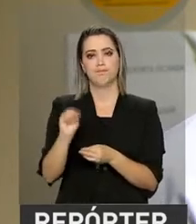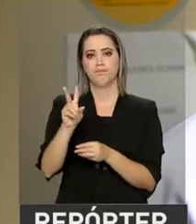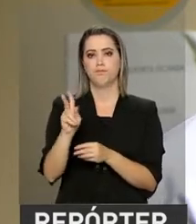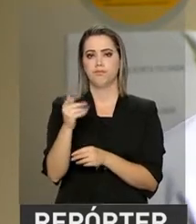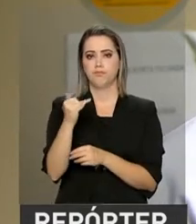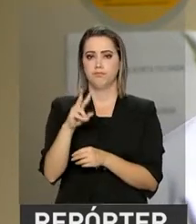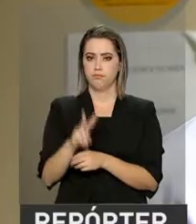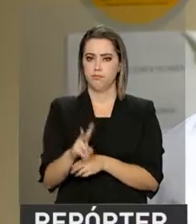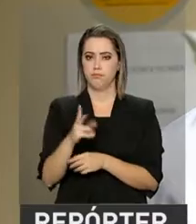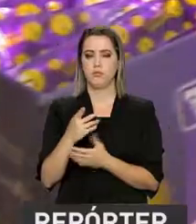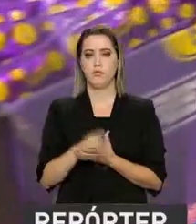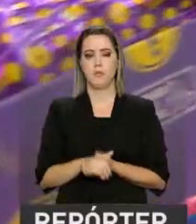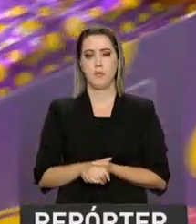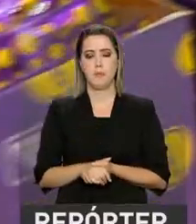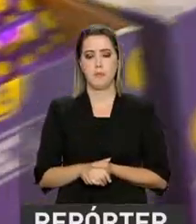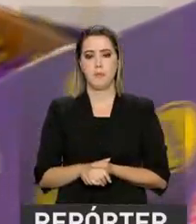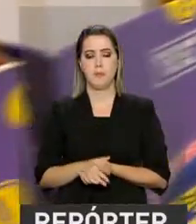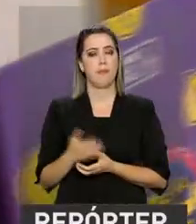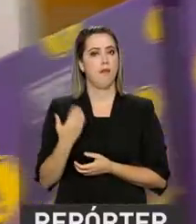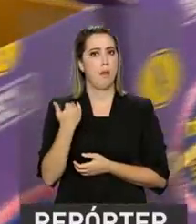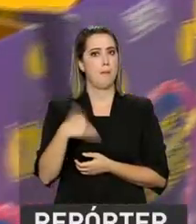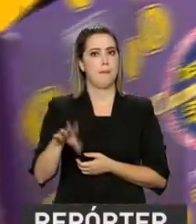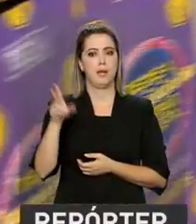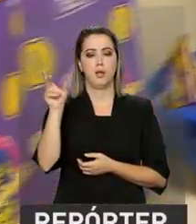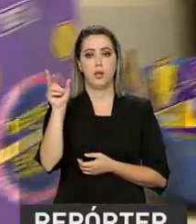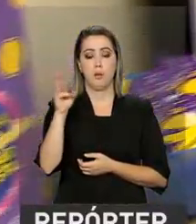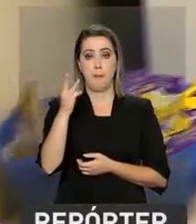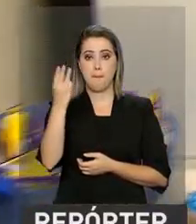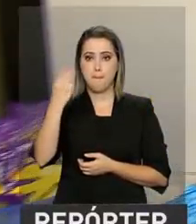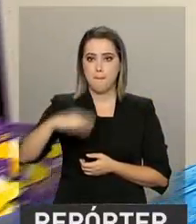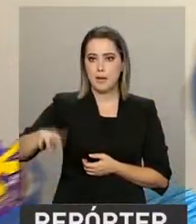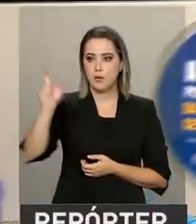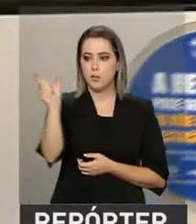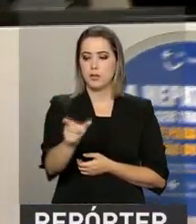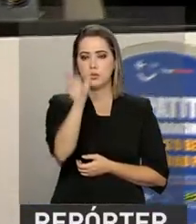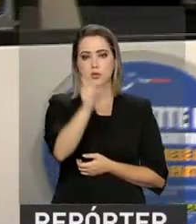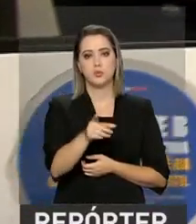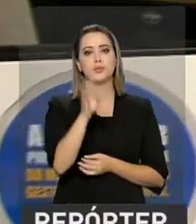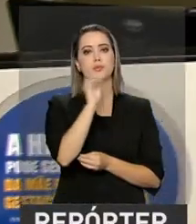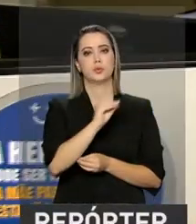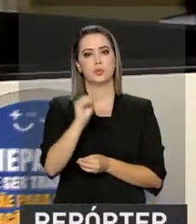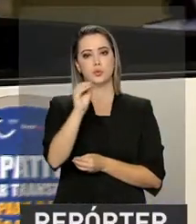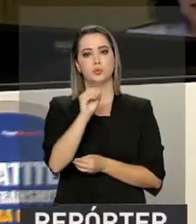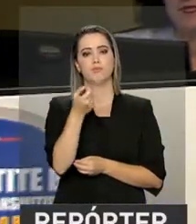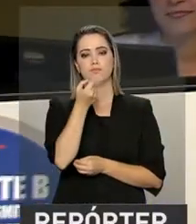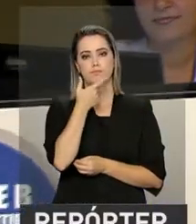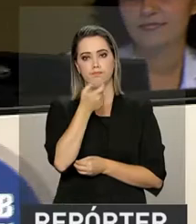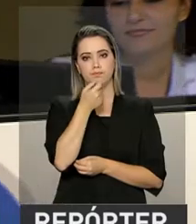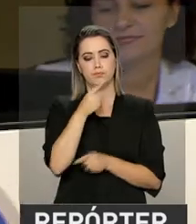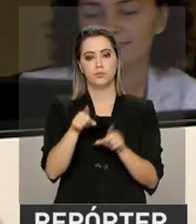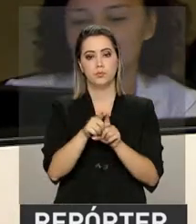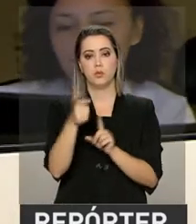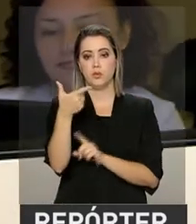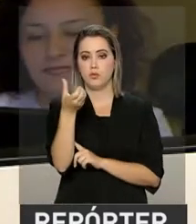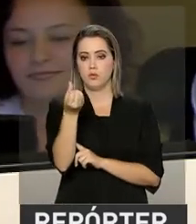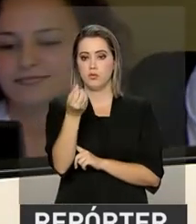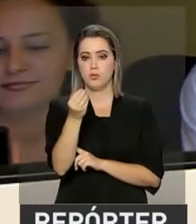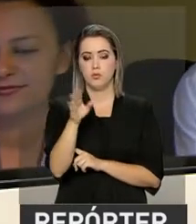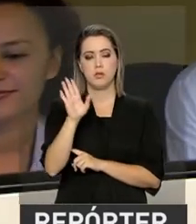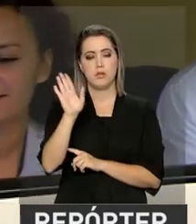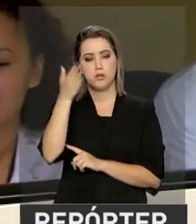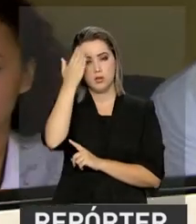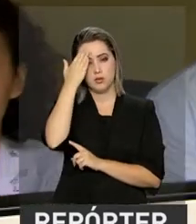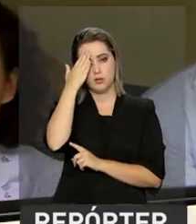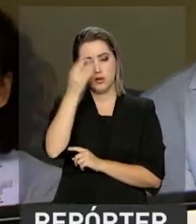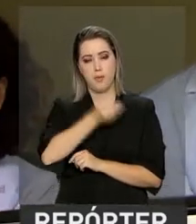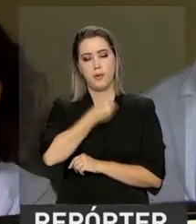tem alguma coisa ou não quase meio milhão de brasileiros fazem tratamento para o hiv e cerca de 260 mil até sabem que